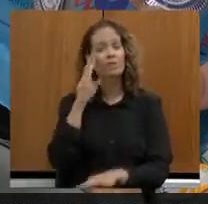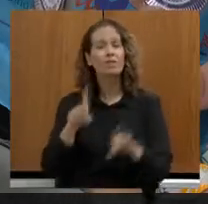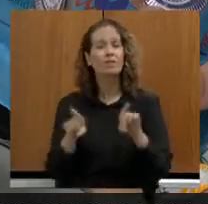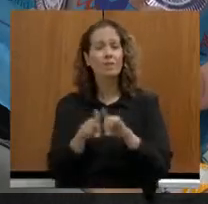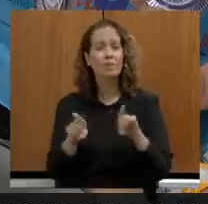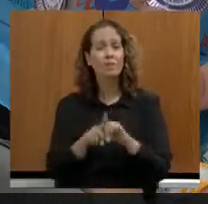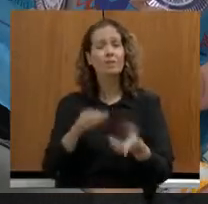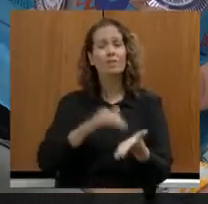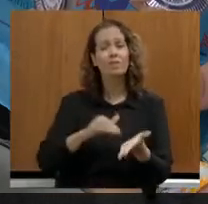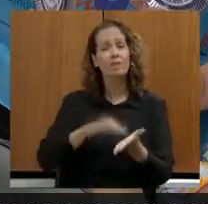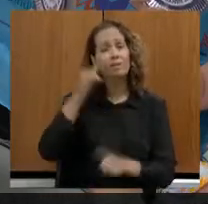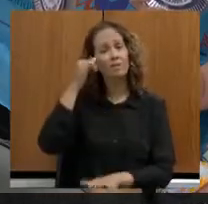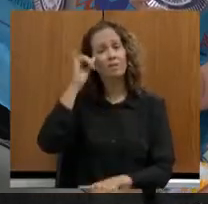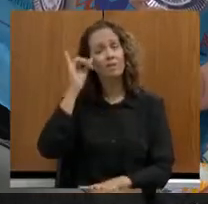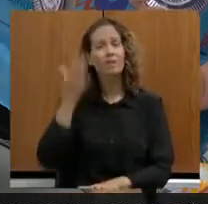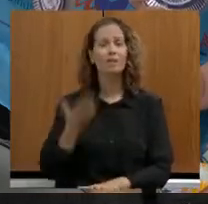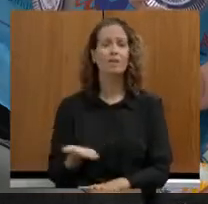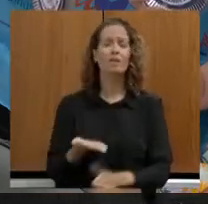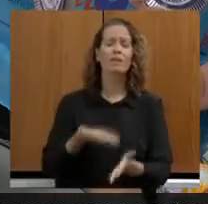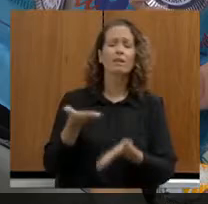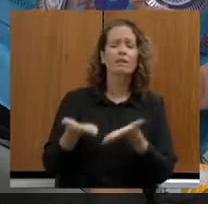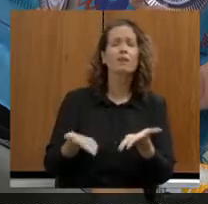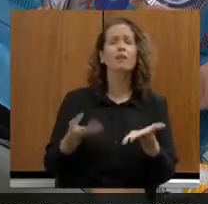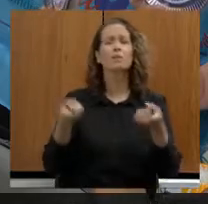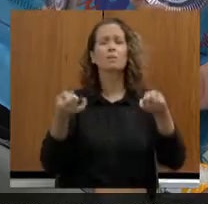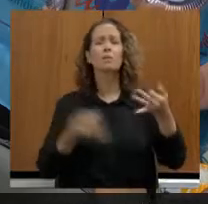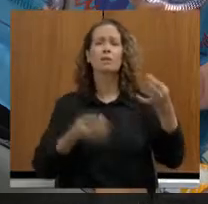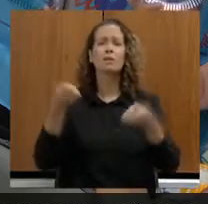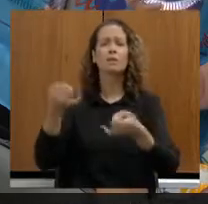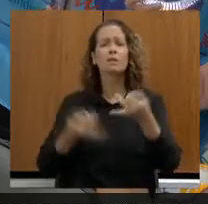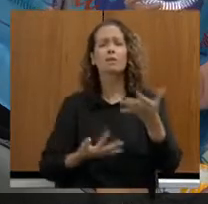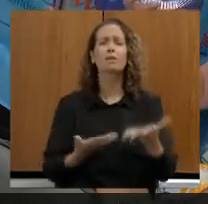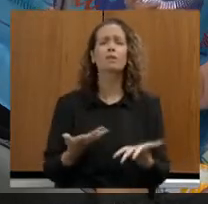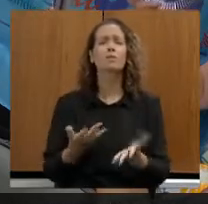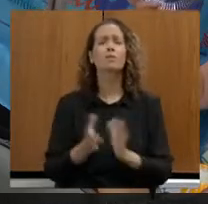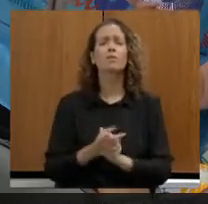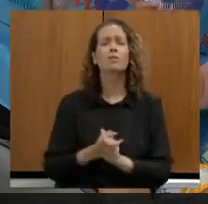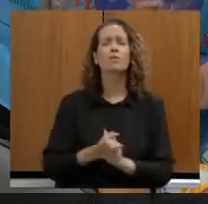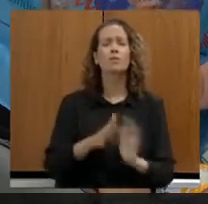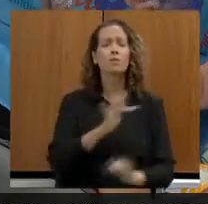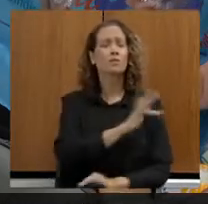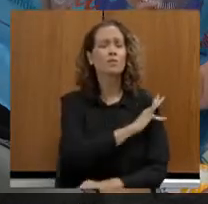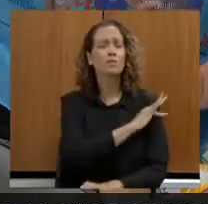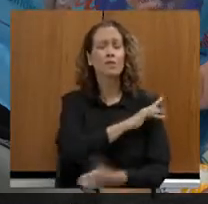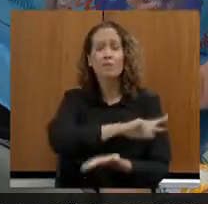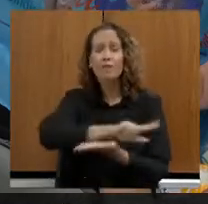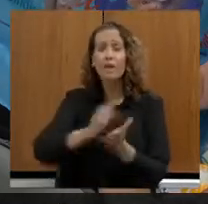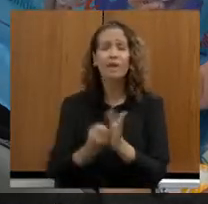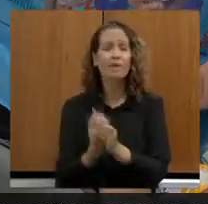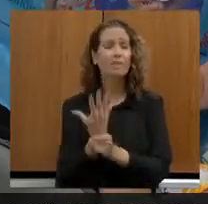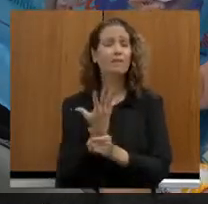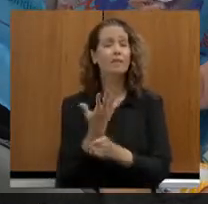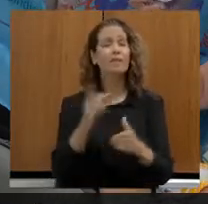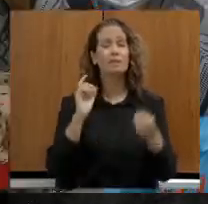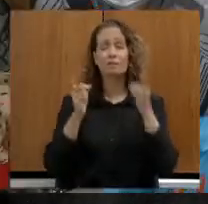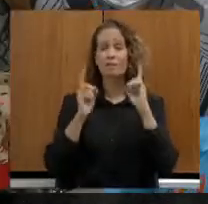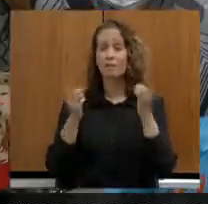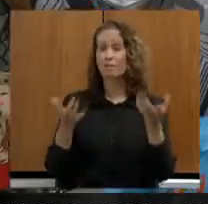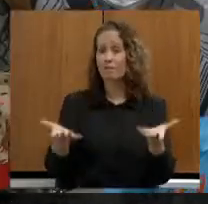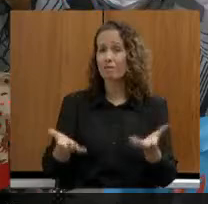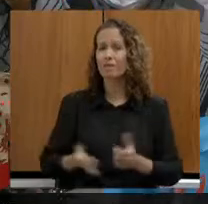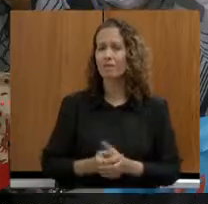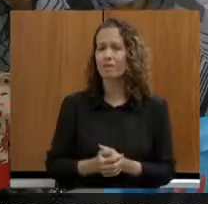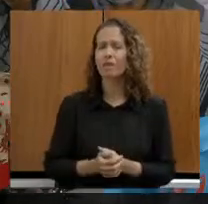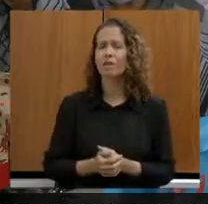com secretário da fazenda tratamos sobre Regime de recuperação fiscal diversas vezes ao longo da reunião e nem por